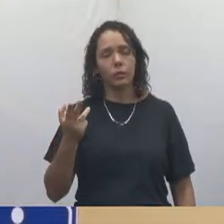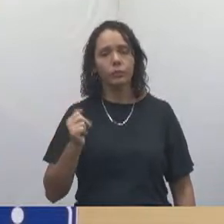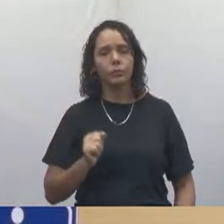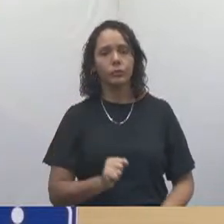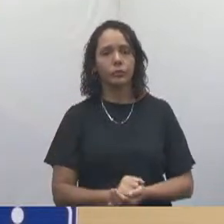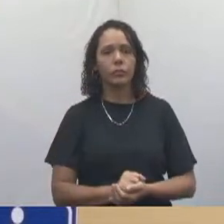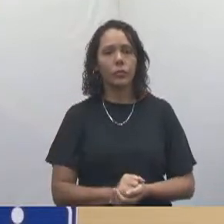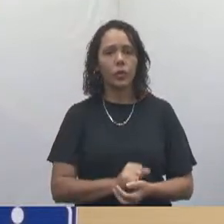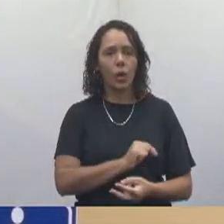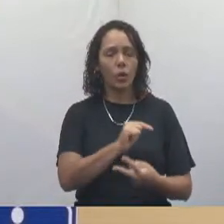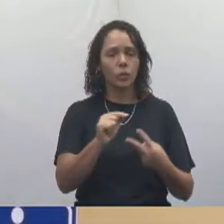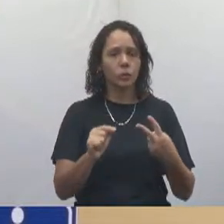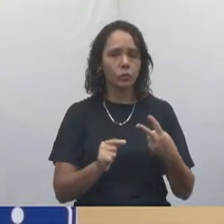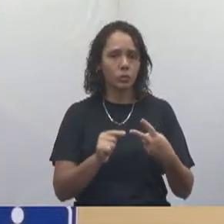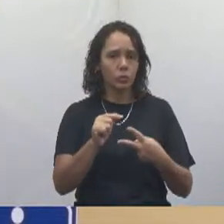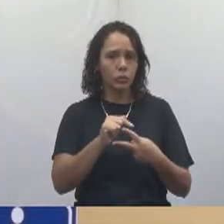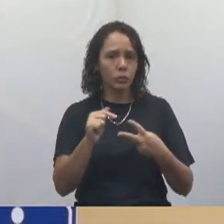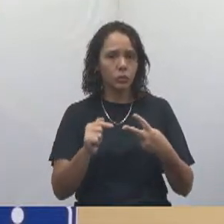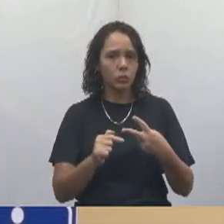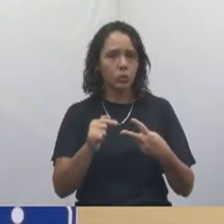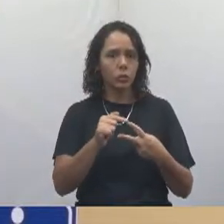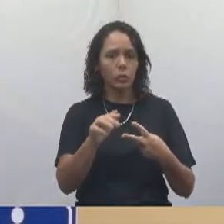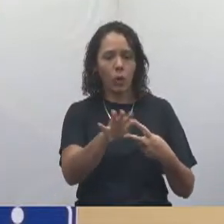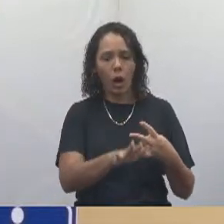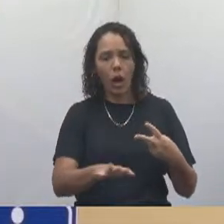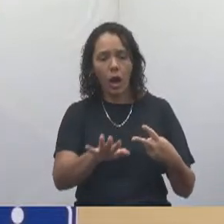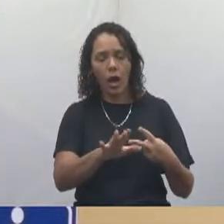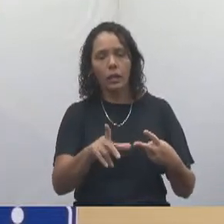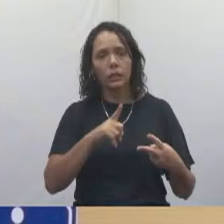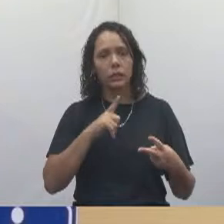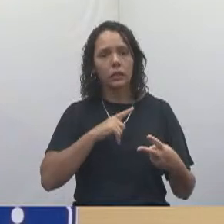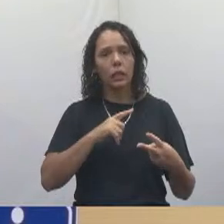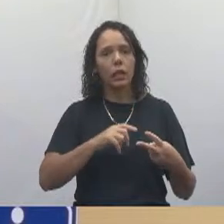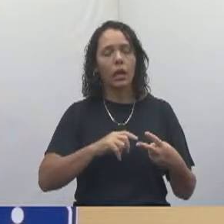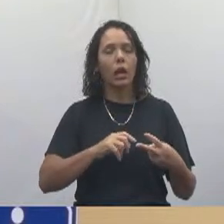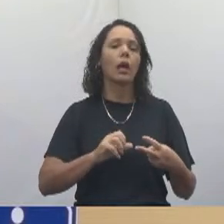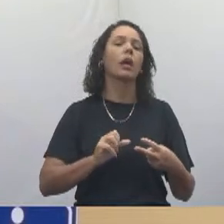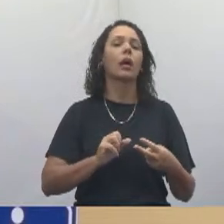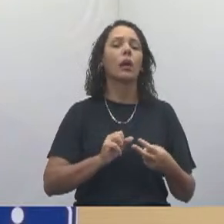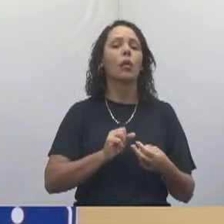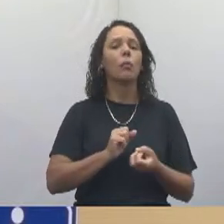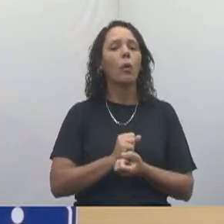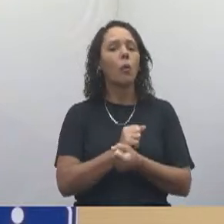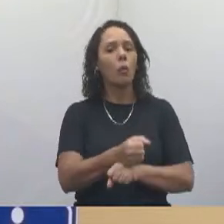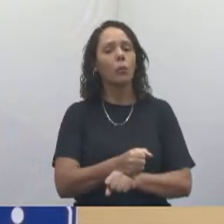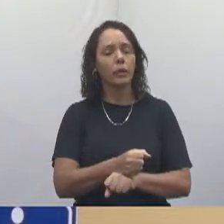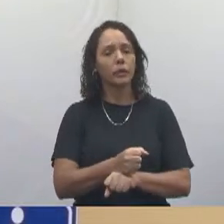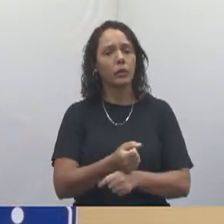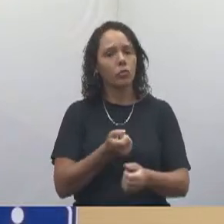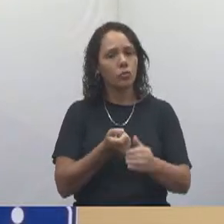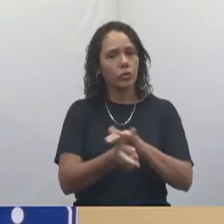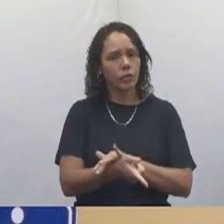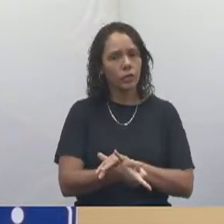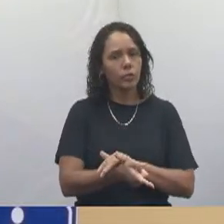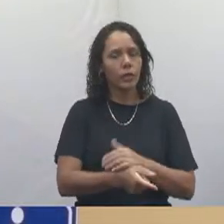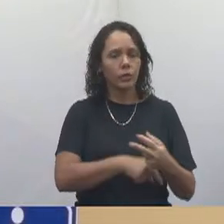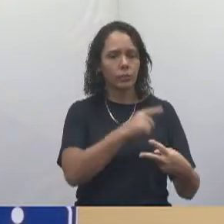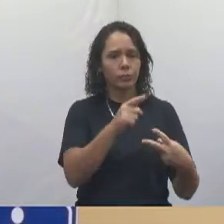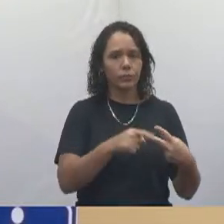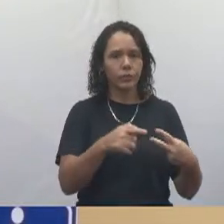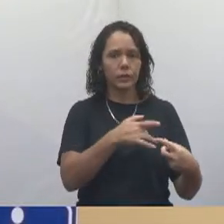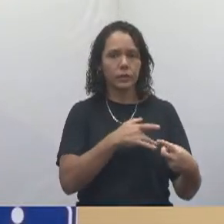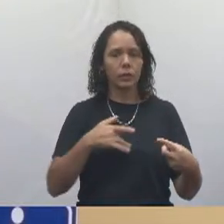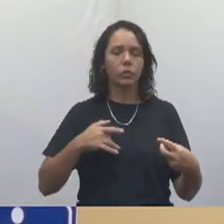Duas áreas que têm obrigação constitucional de investimento, vamos colocar saúde